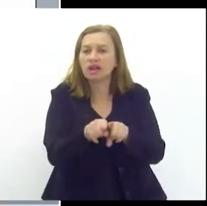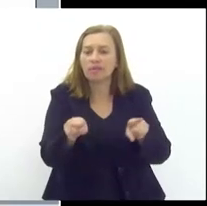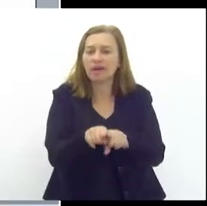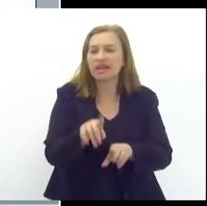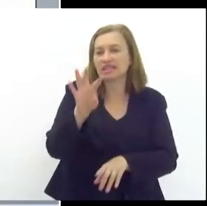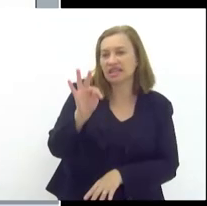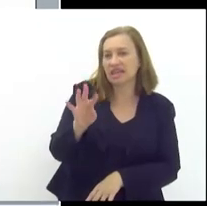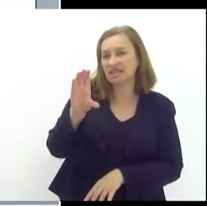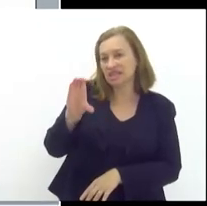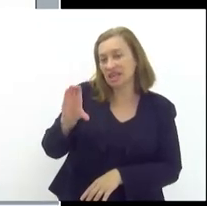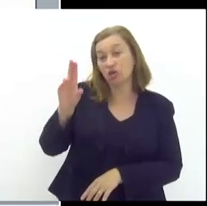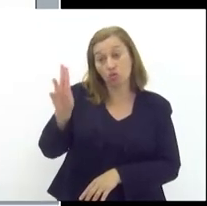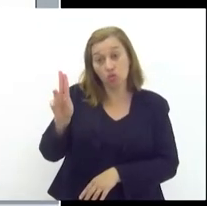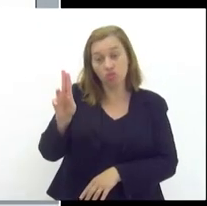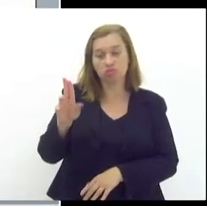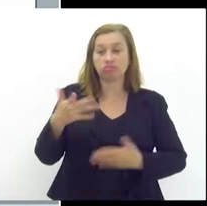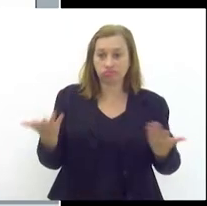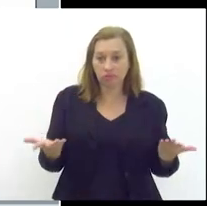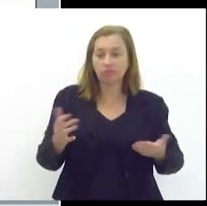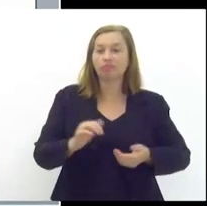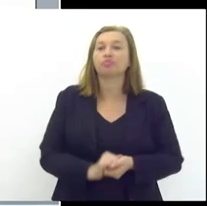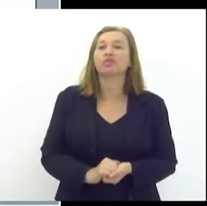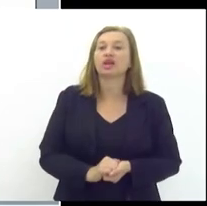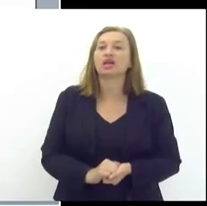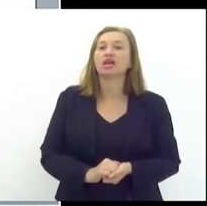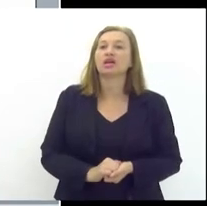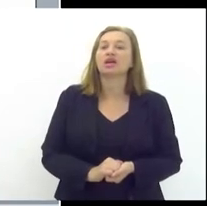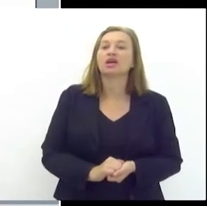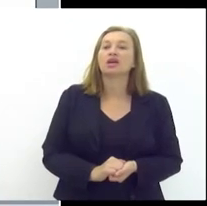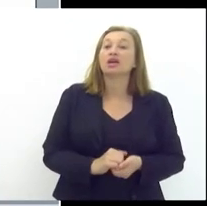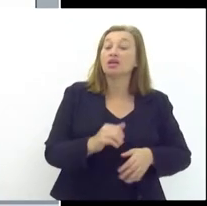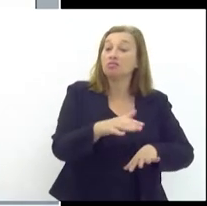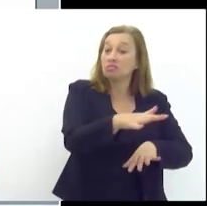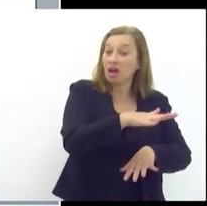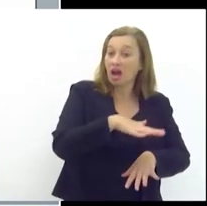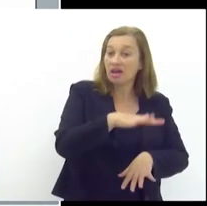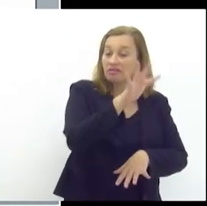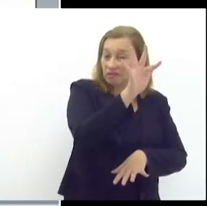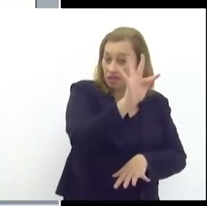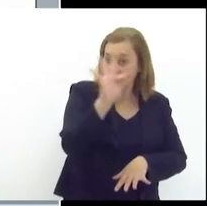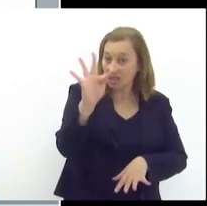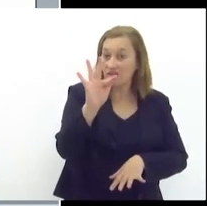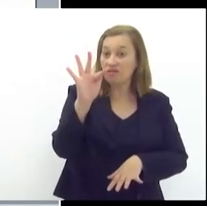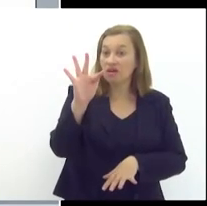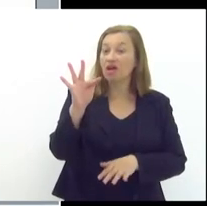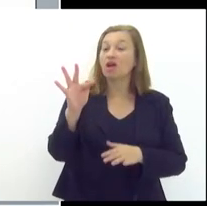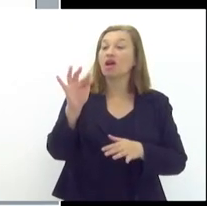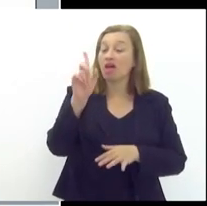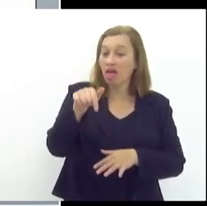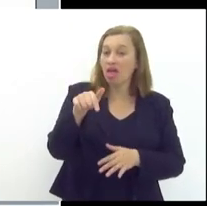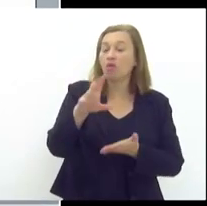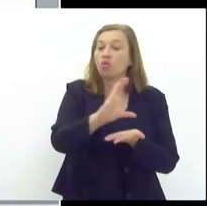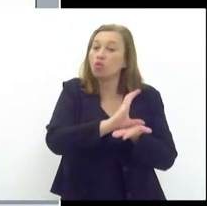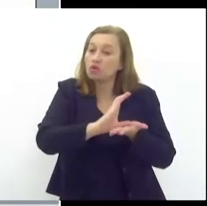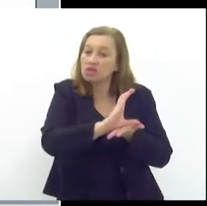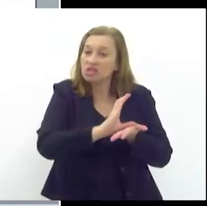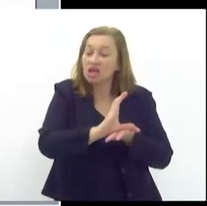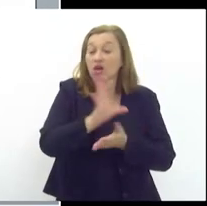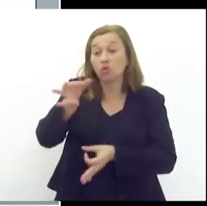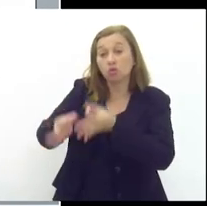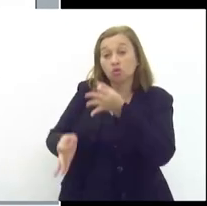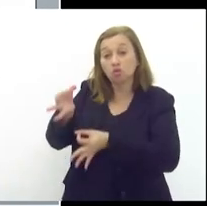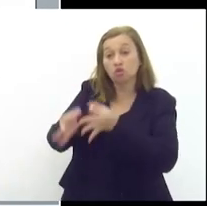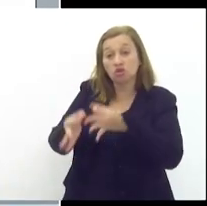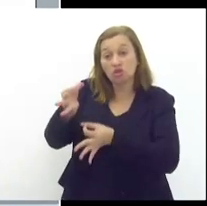TCU federalizou de vez em federativo é o conselho o judiciário que acolhe